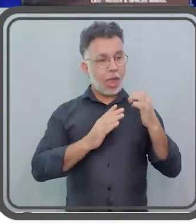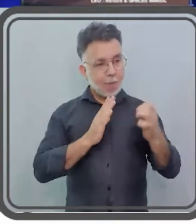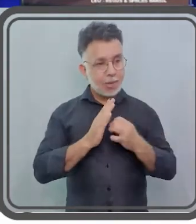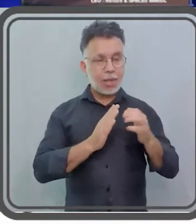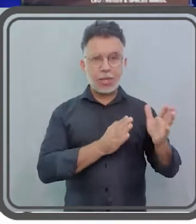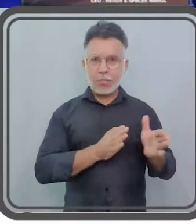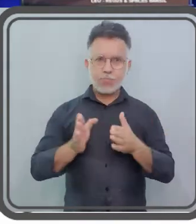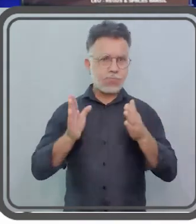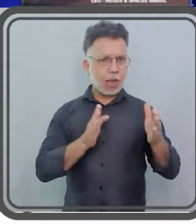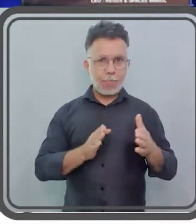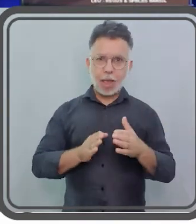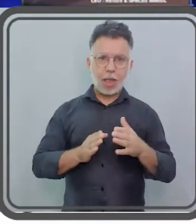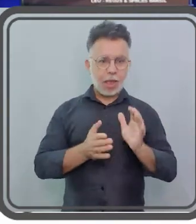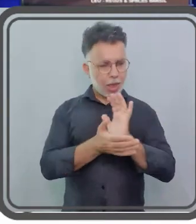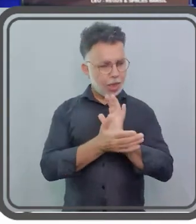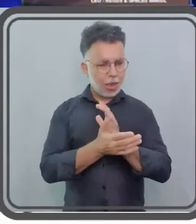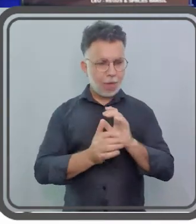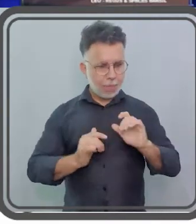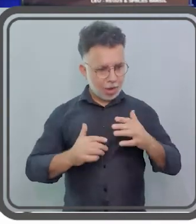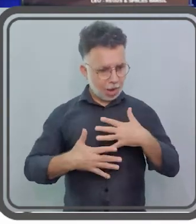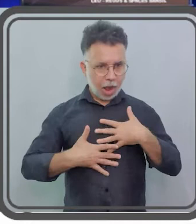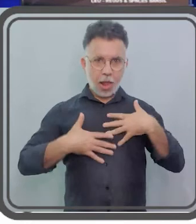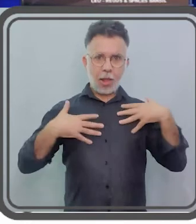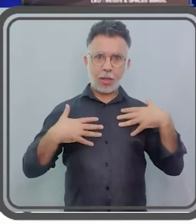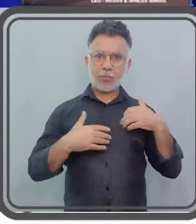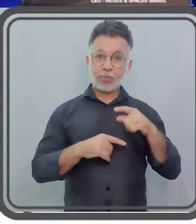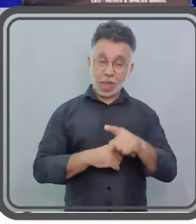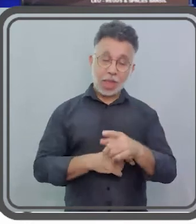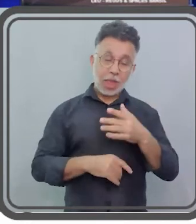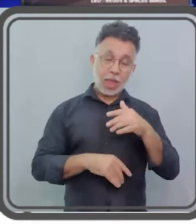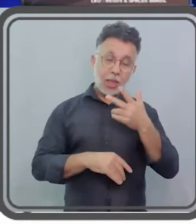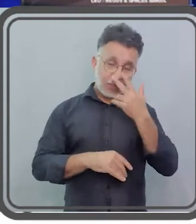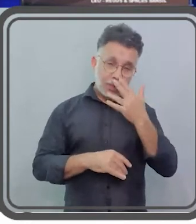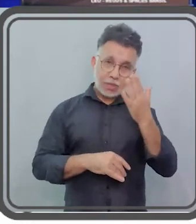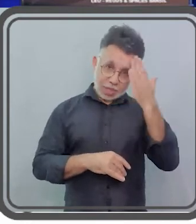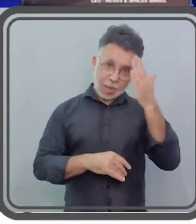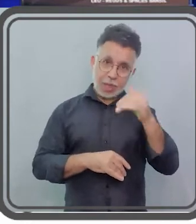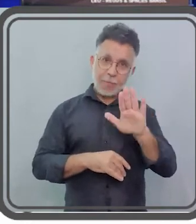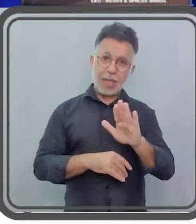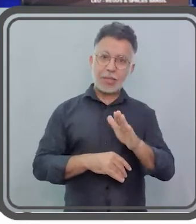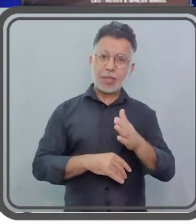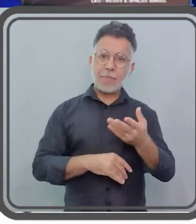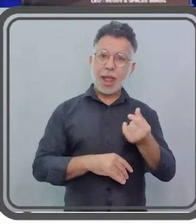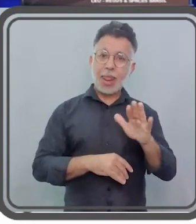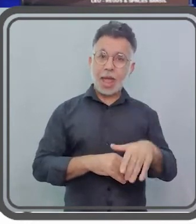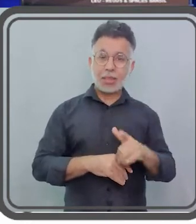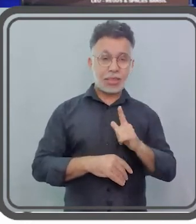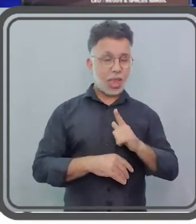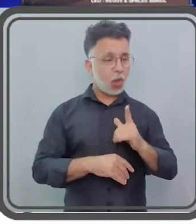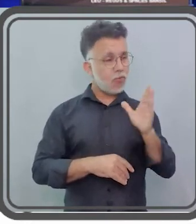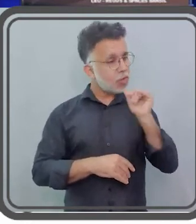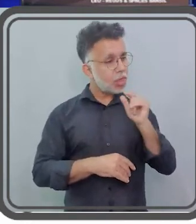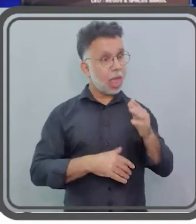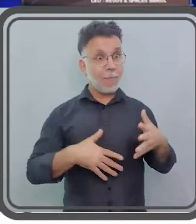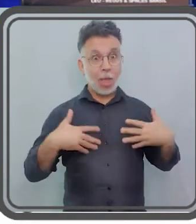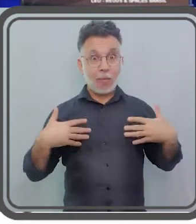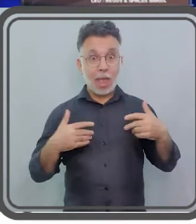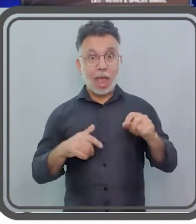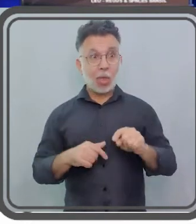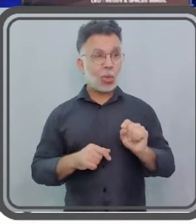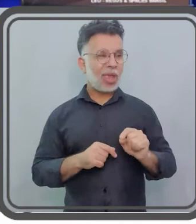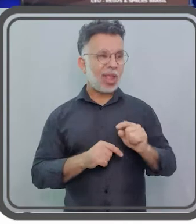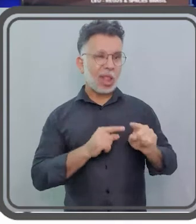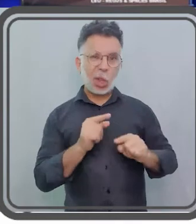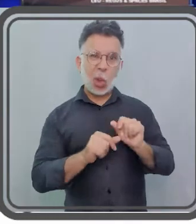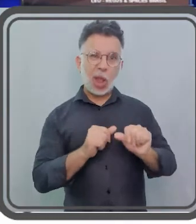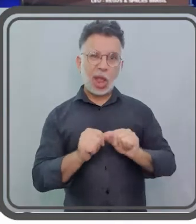mais engajadas. E você sabe que é muito mais barato ter um funcionário motivado e que fique na empresa que trocar por